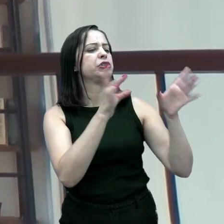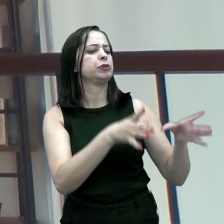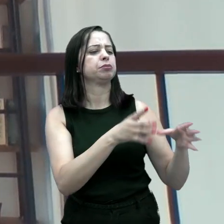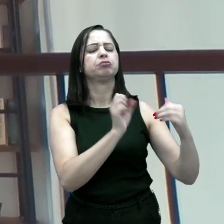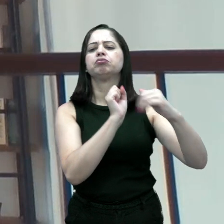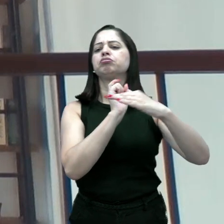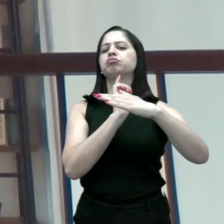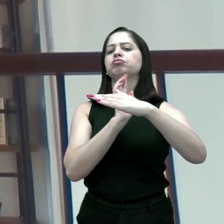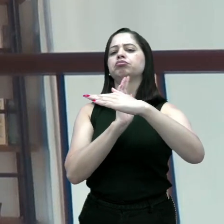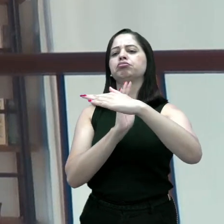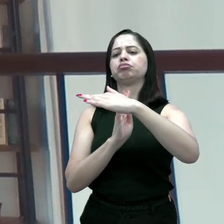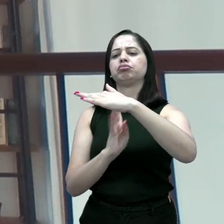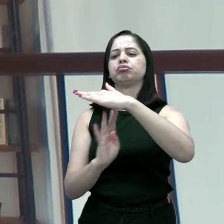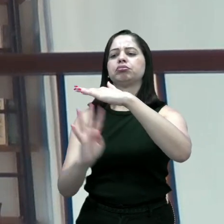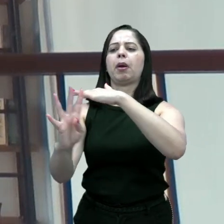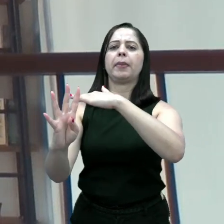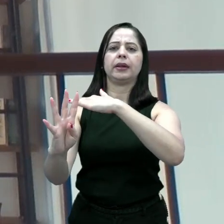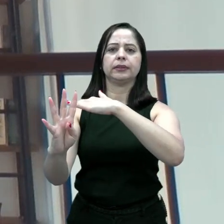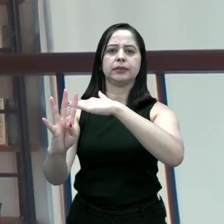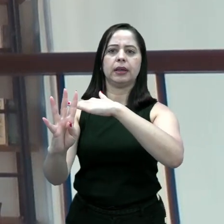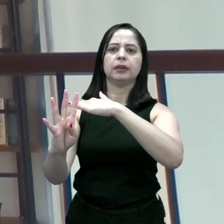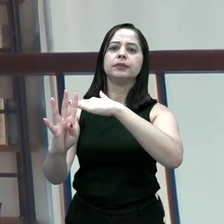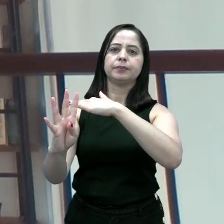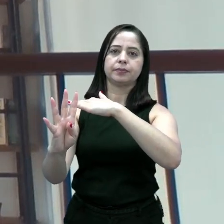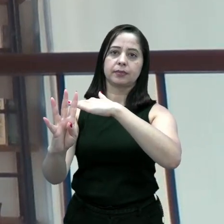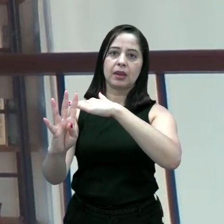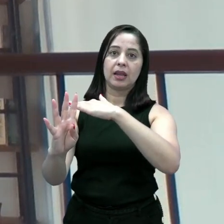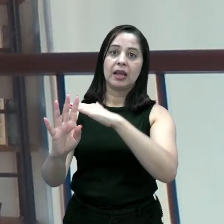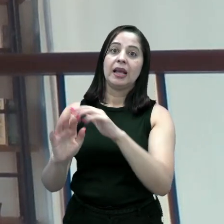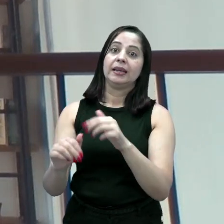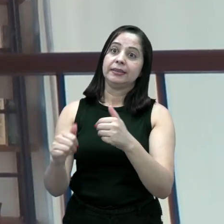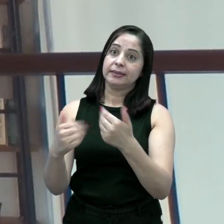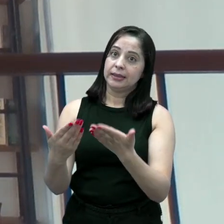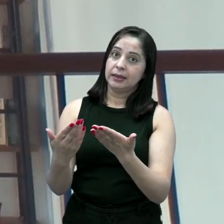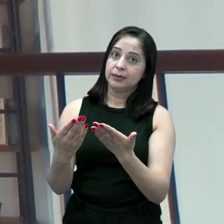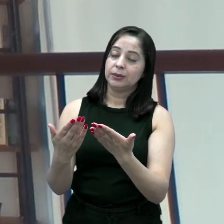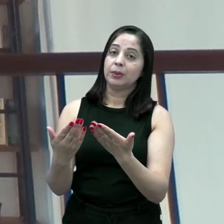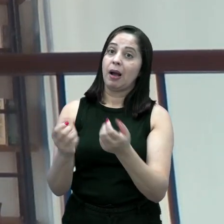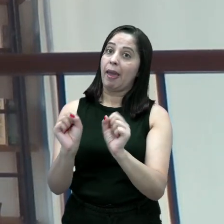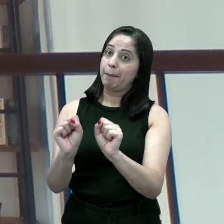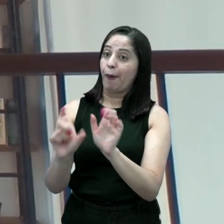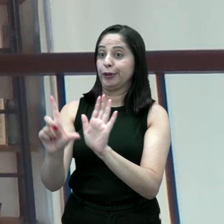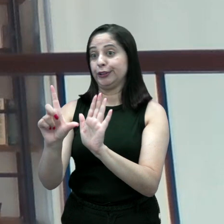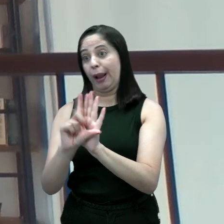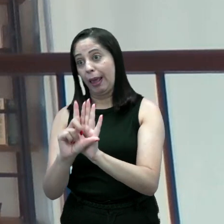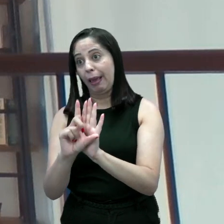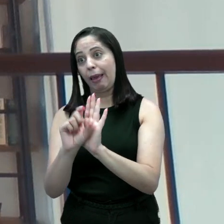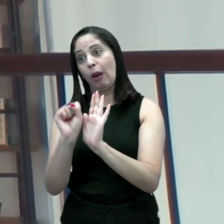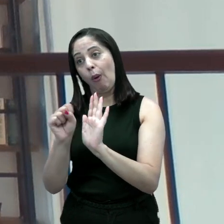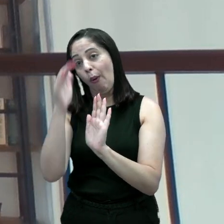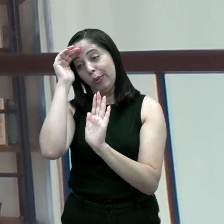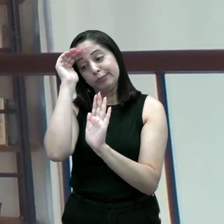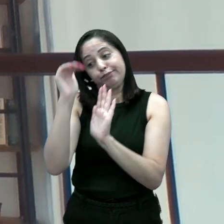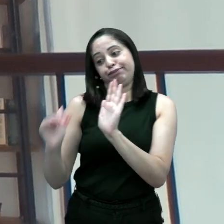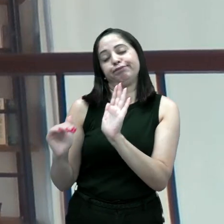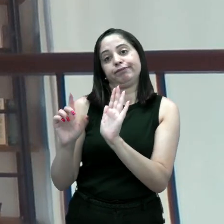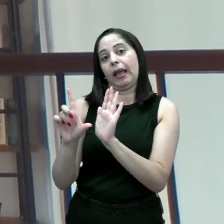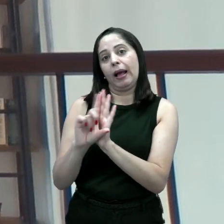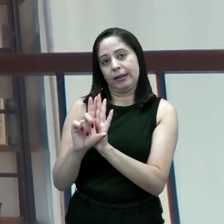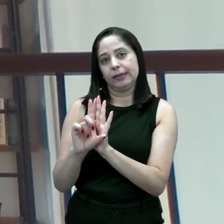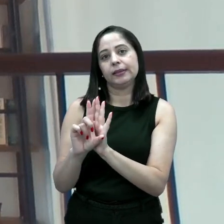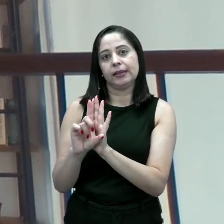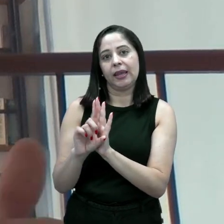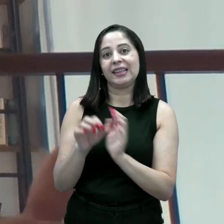pode ser legal ou ilegal, né? E aí a gente pode conversar um pouco depois a respeito da condição existente nos